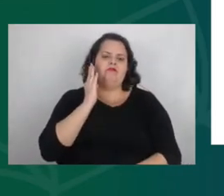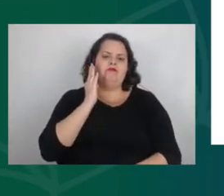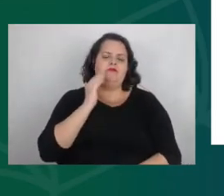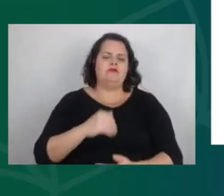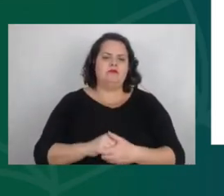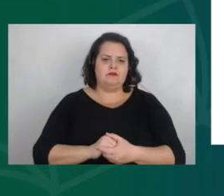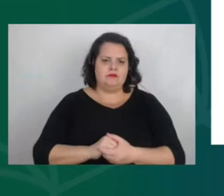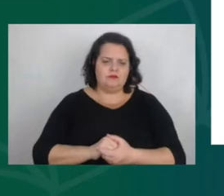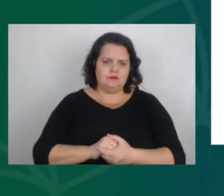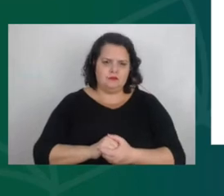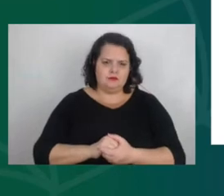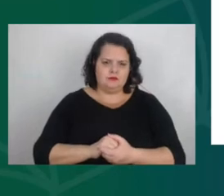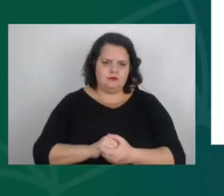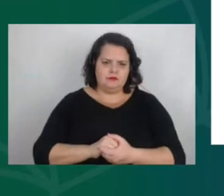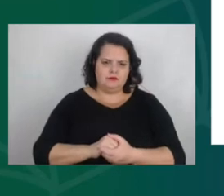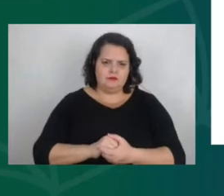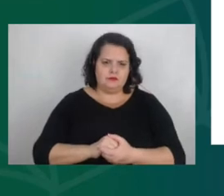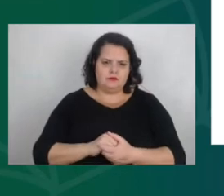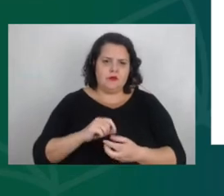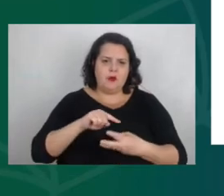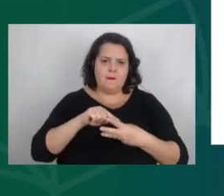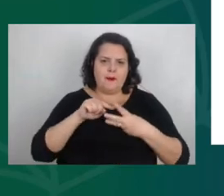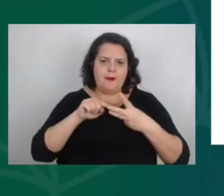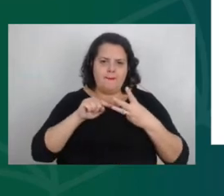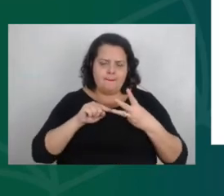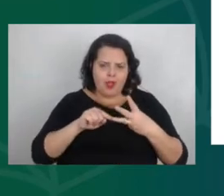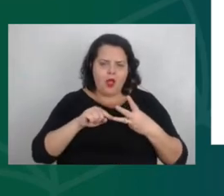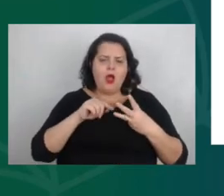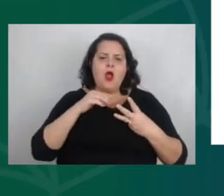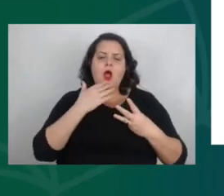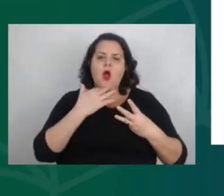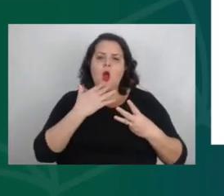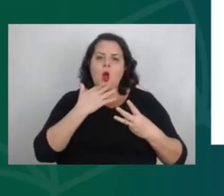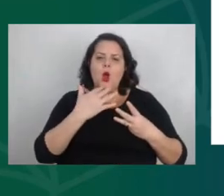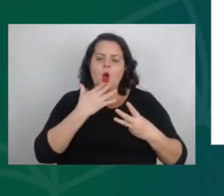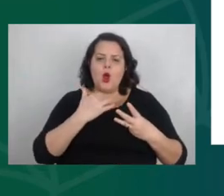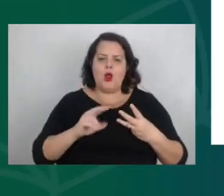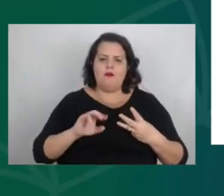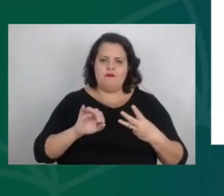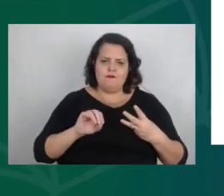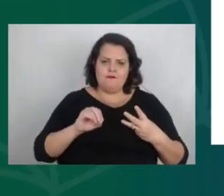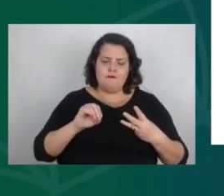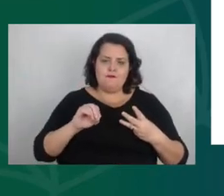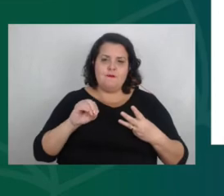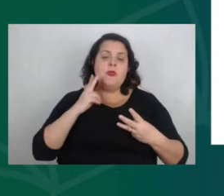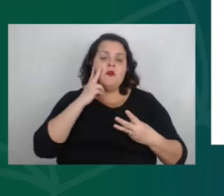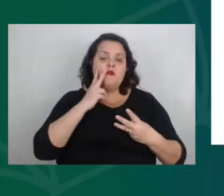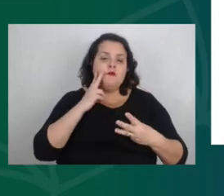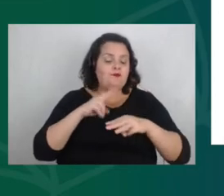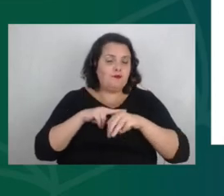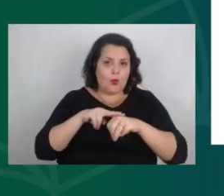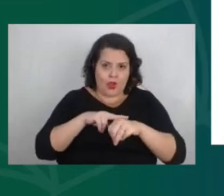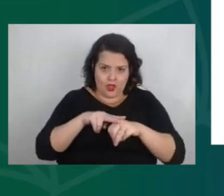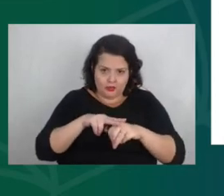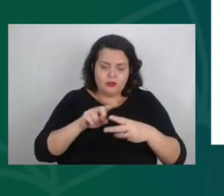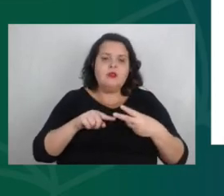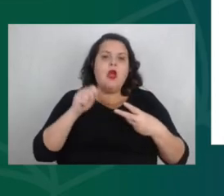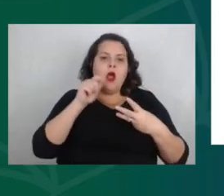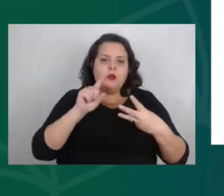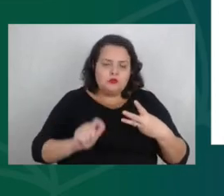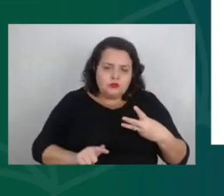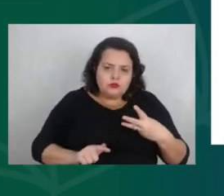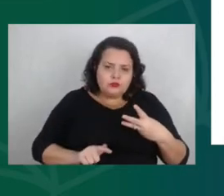principalmente três tipos de corante: o corante violeta, o corante azul e o corante laranja. Havia outros,